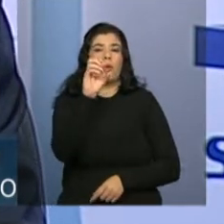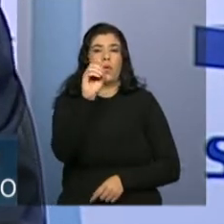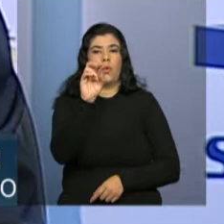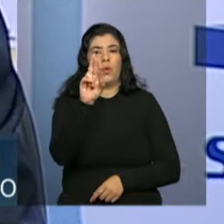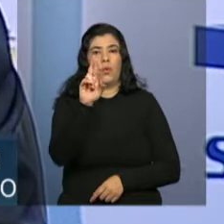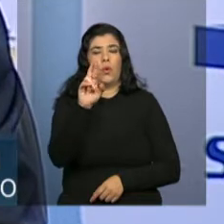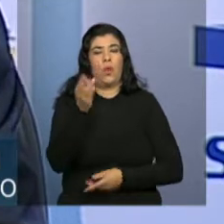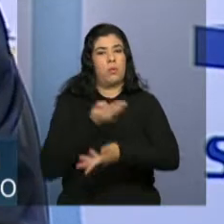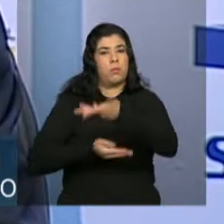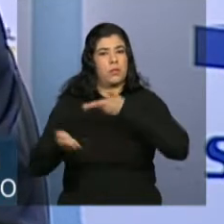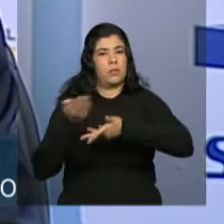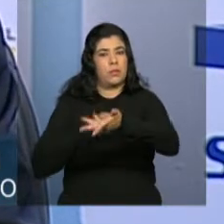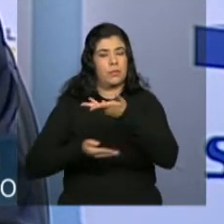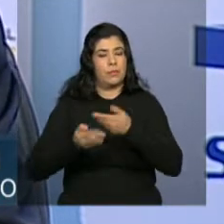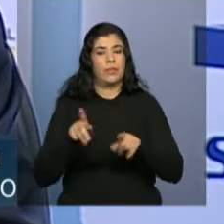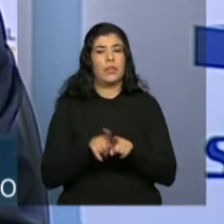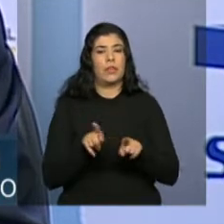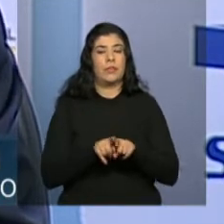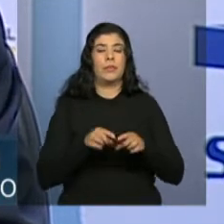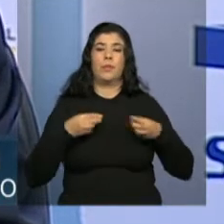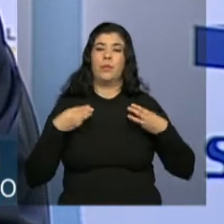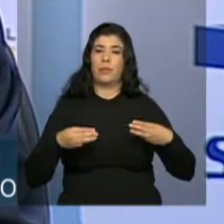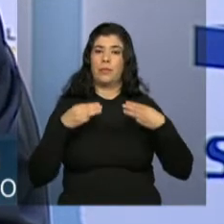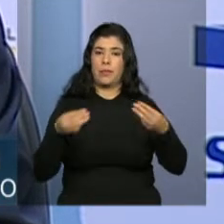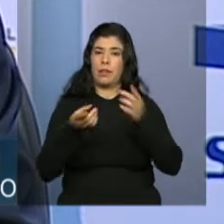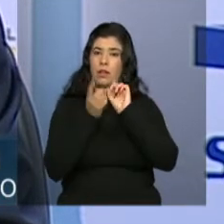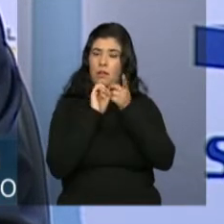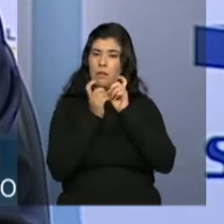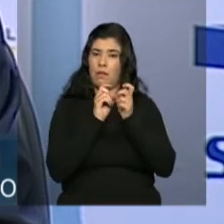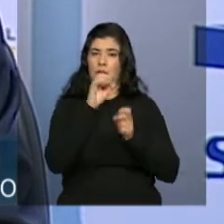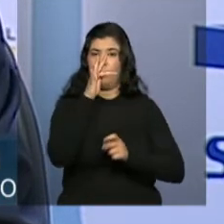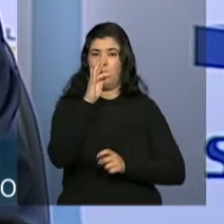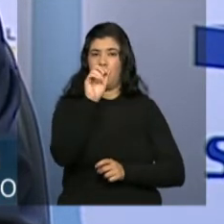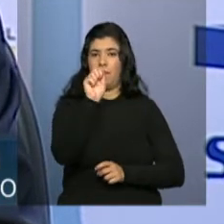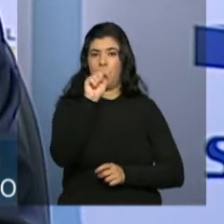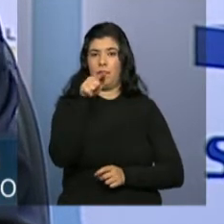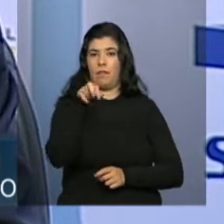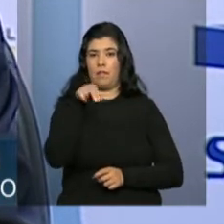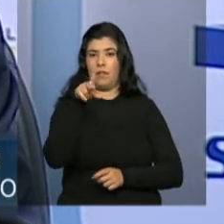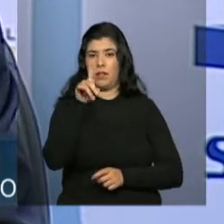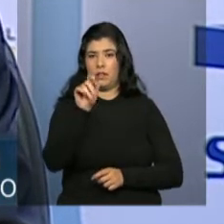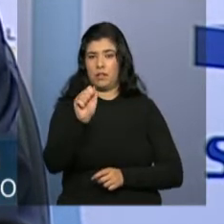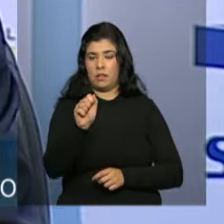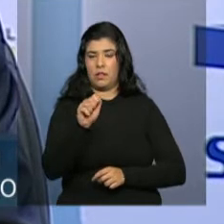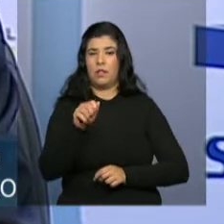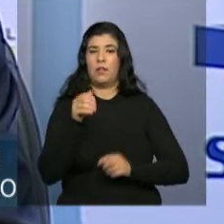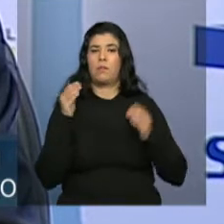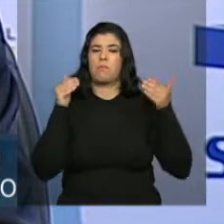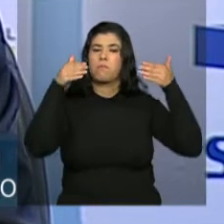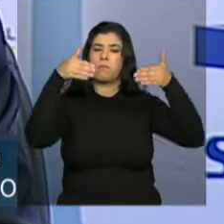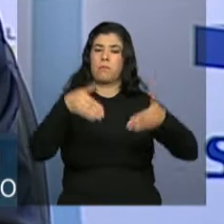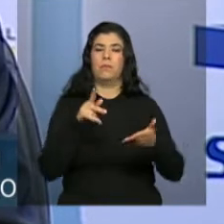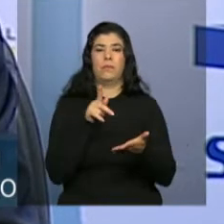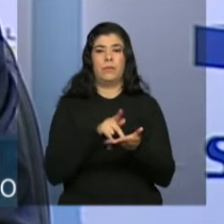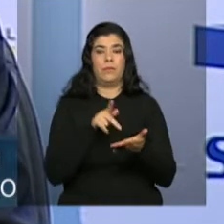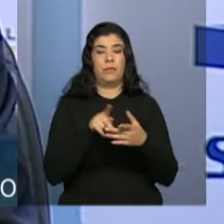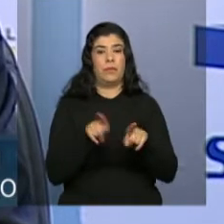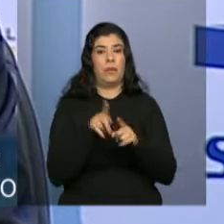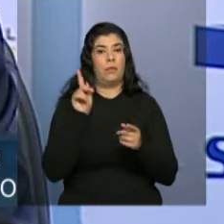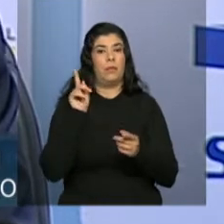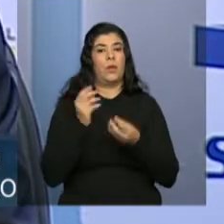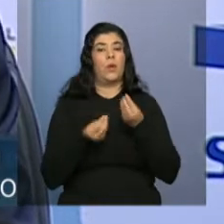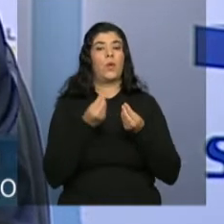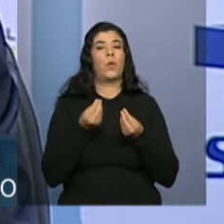foi feita uma atualização Ministério da Fazenda vamos assim parte de por fundamentalmente dentro da atualização